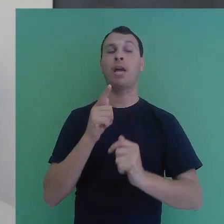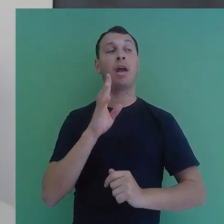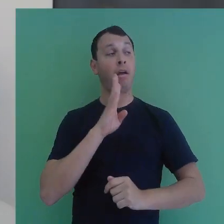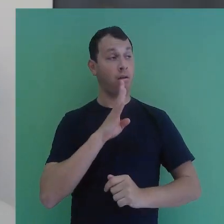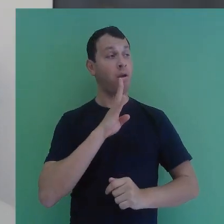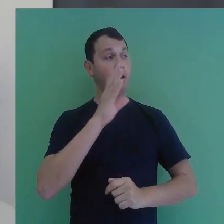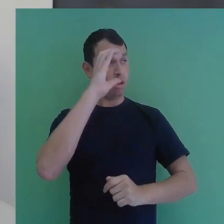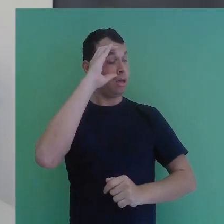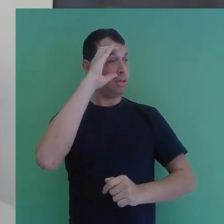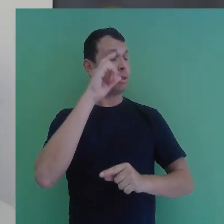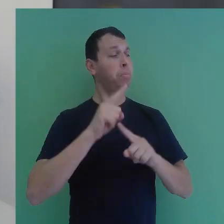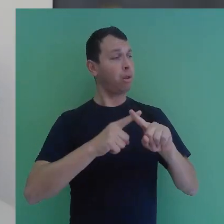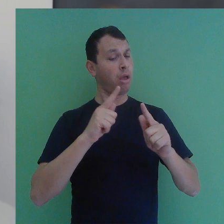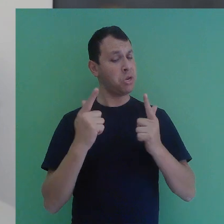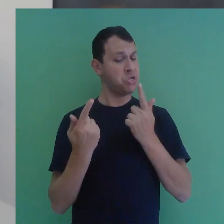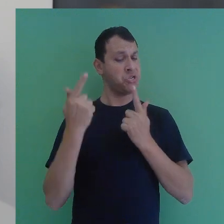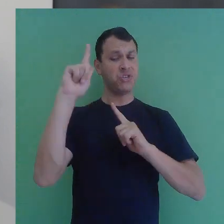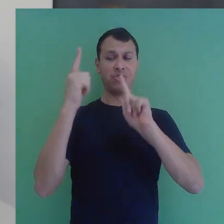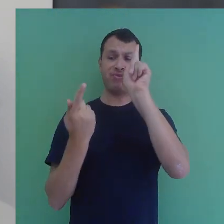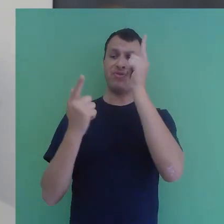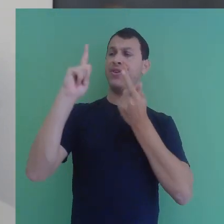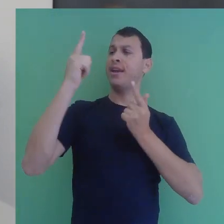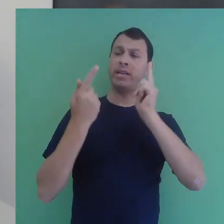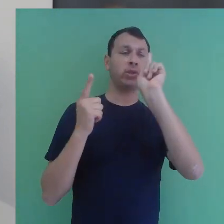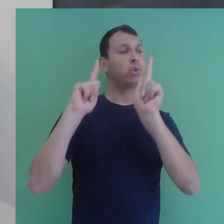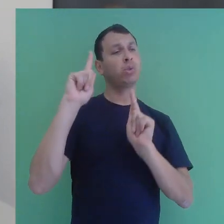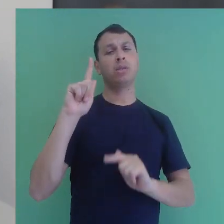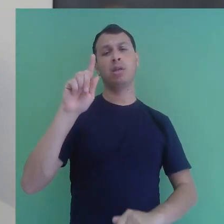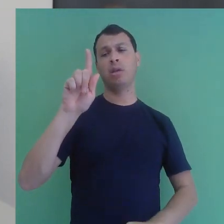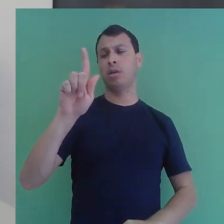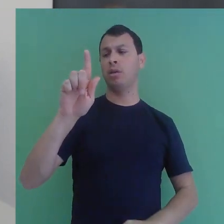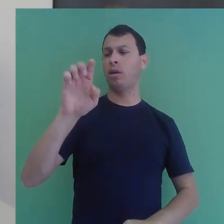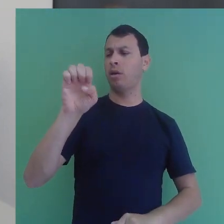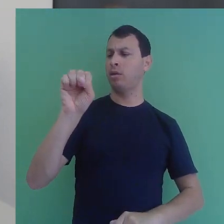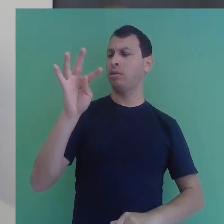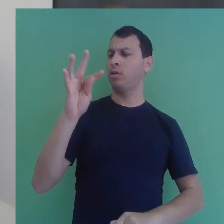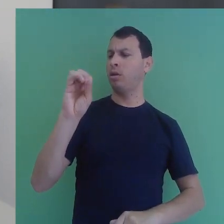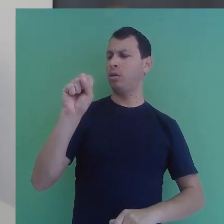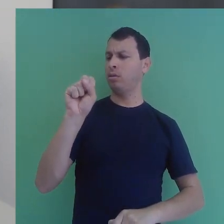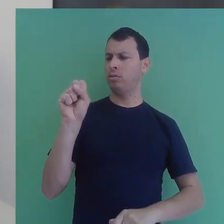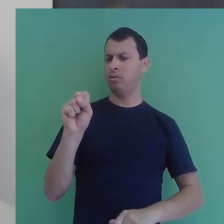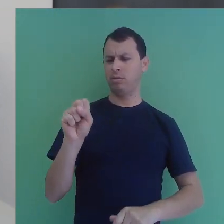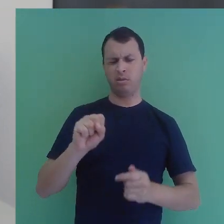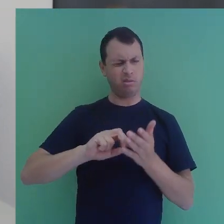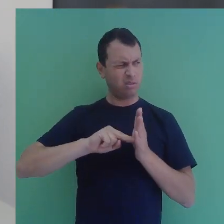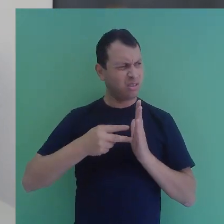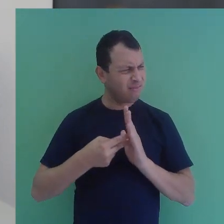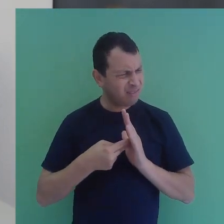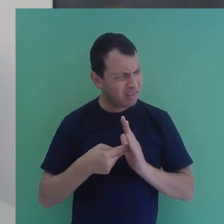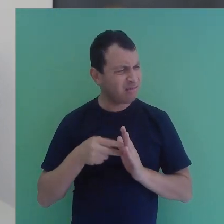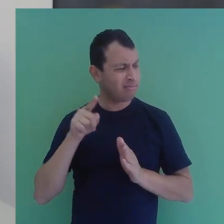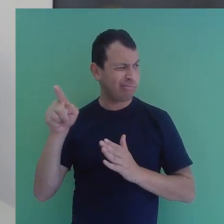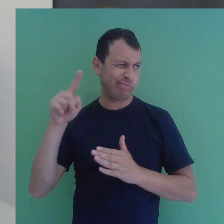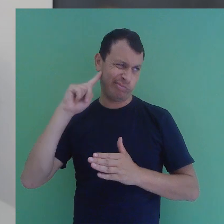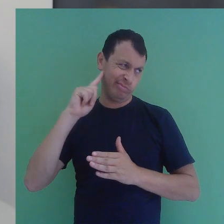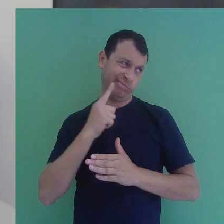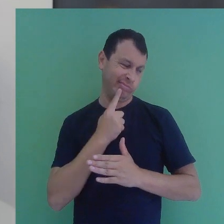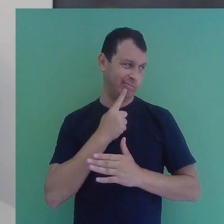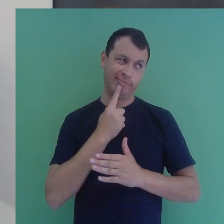Cássio, porque os gestos que nós utilizamos no dia a dia, eles não necessariamente têm algum significado para os